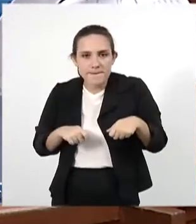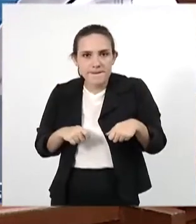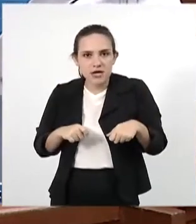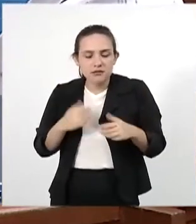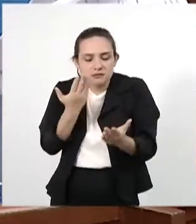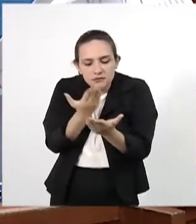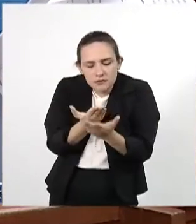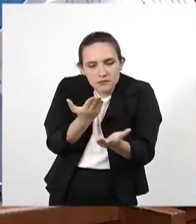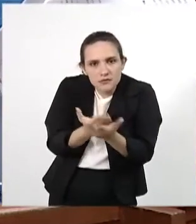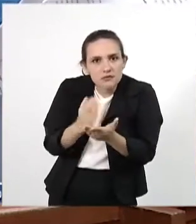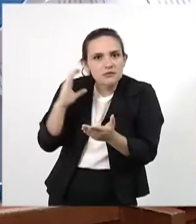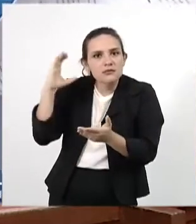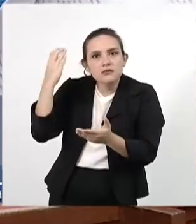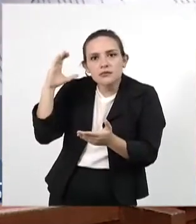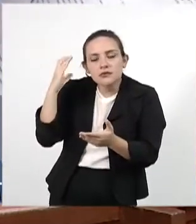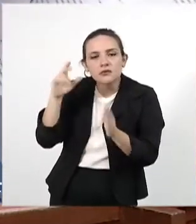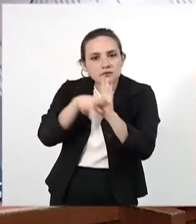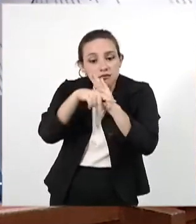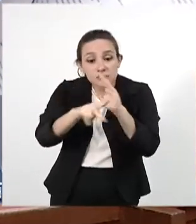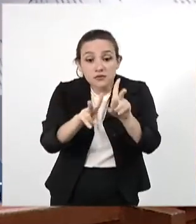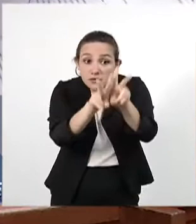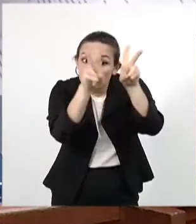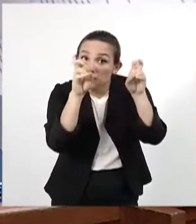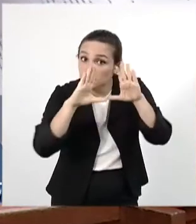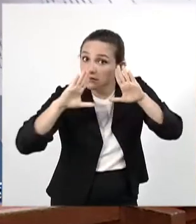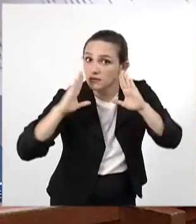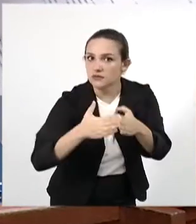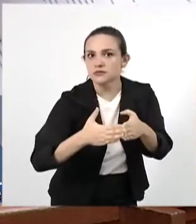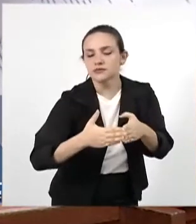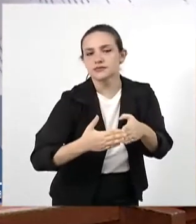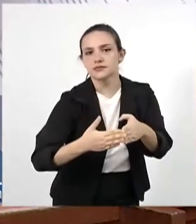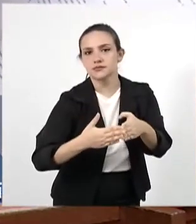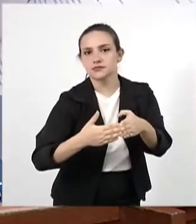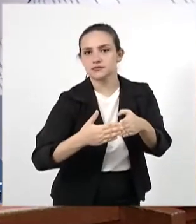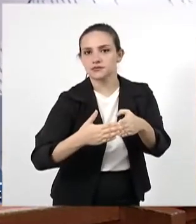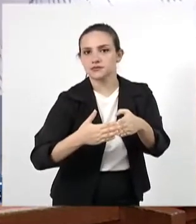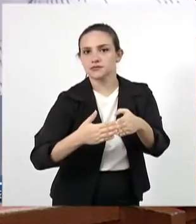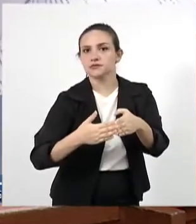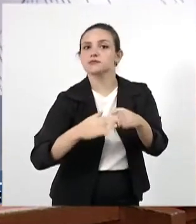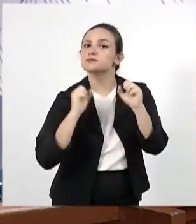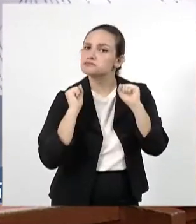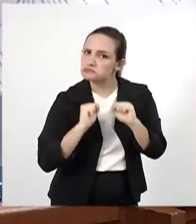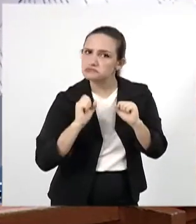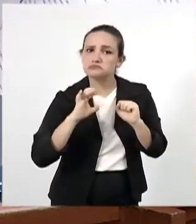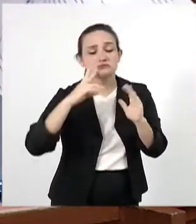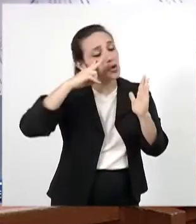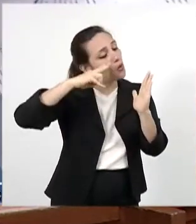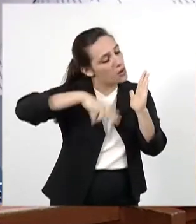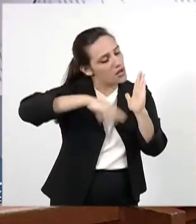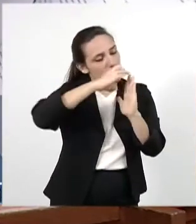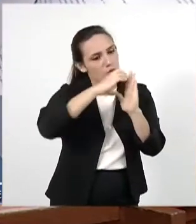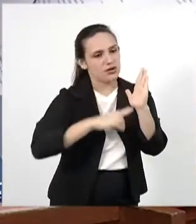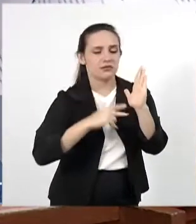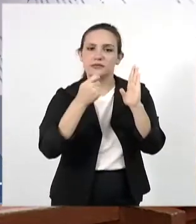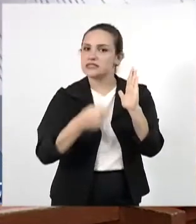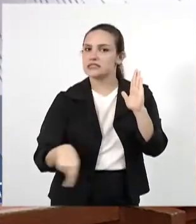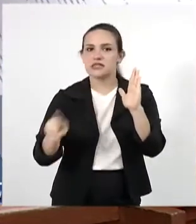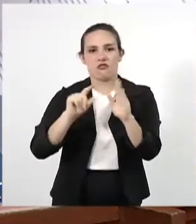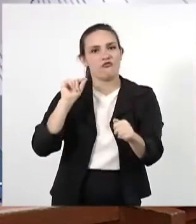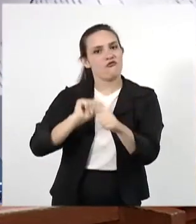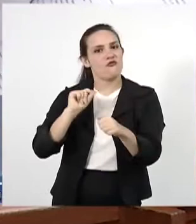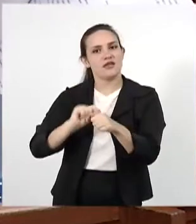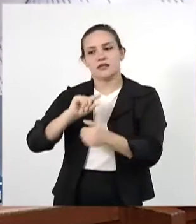do profissional, poderá ser efetivada apenas mediante análise curricular, dispensada a